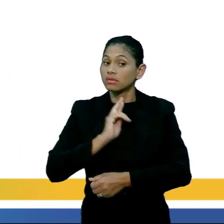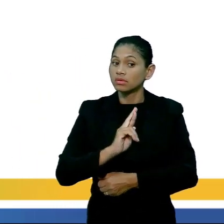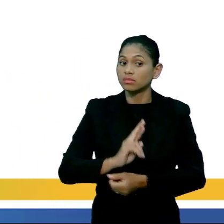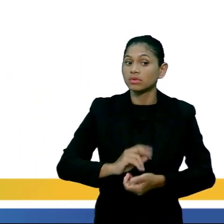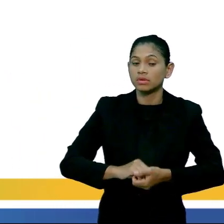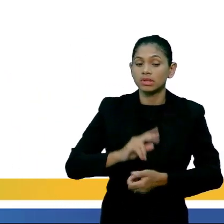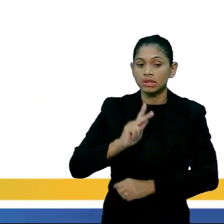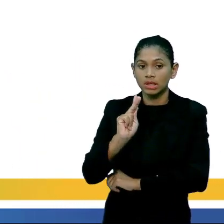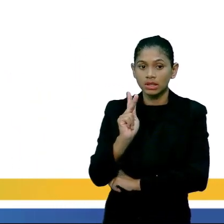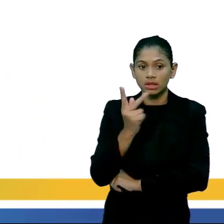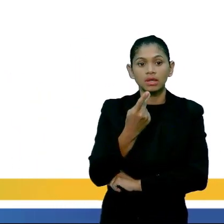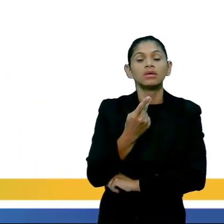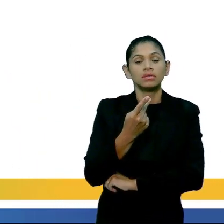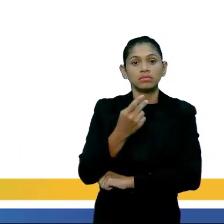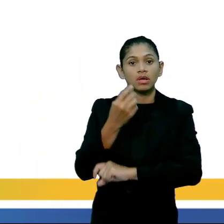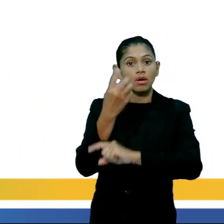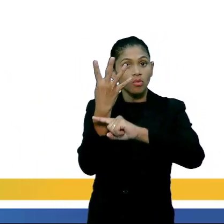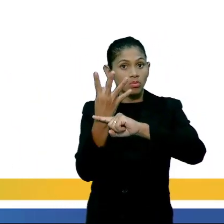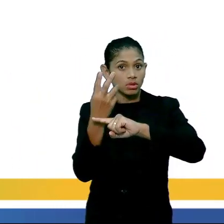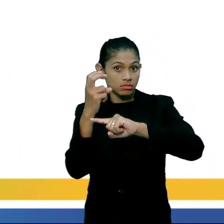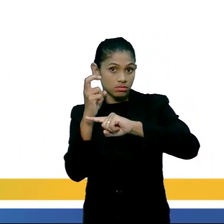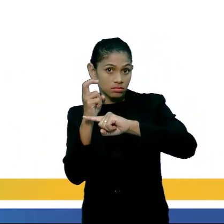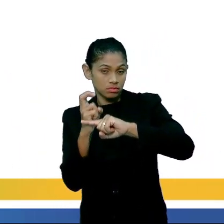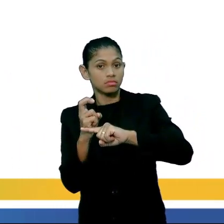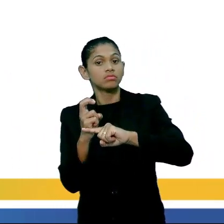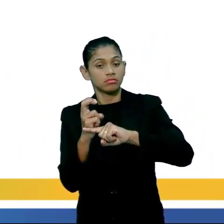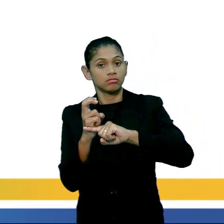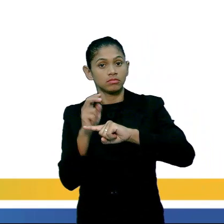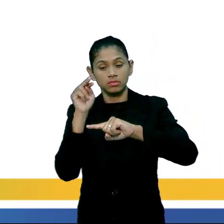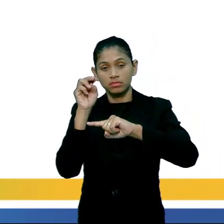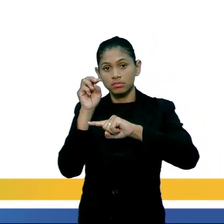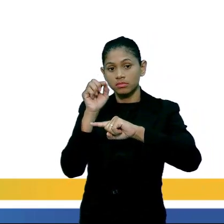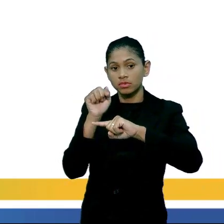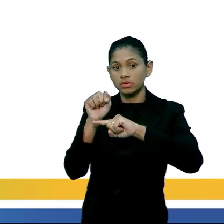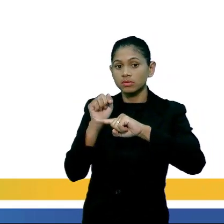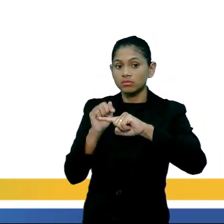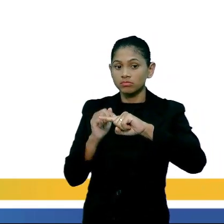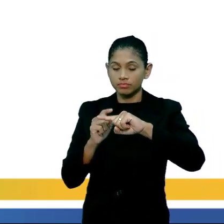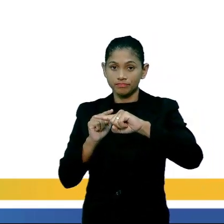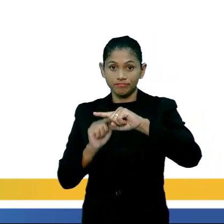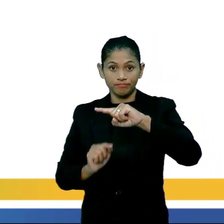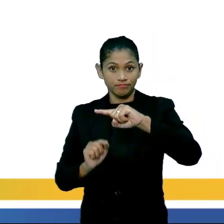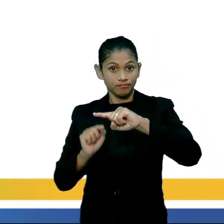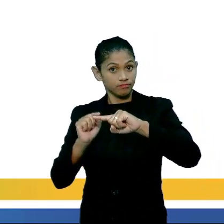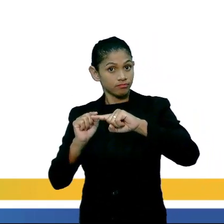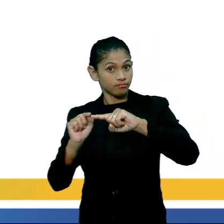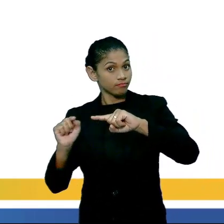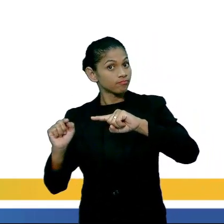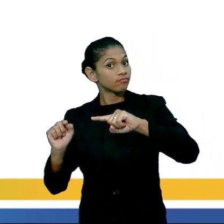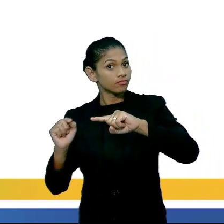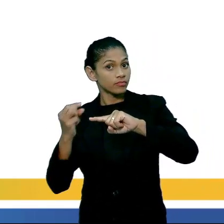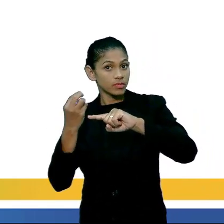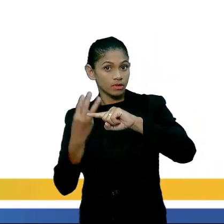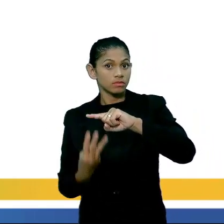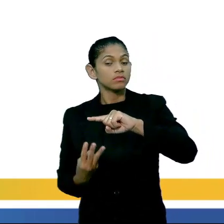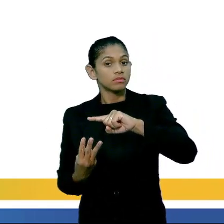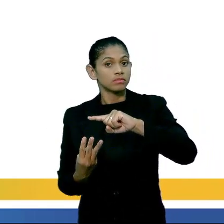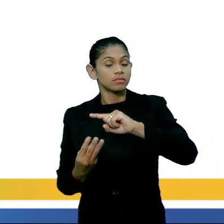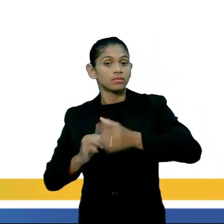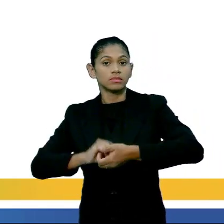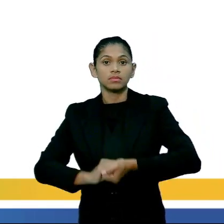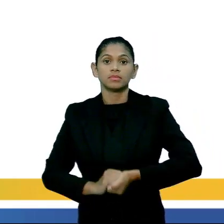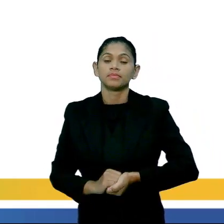45 sobre raiz de 3. O que nós fizemos aí? Multiplicamos o 15 pelo 3, ficou